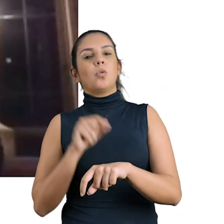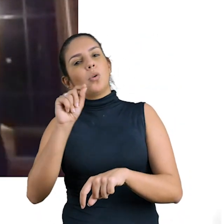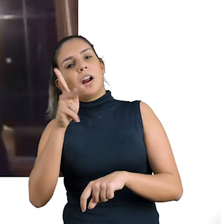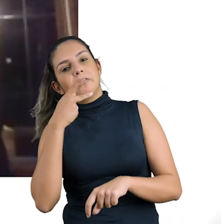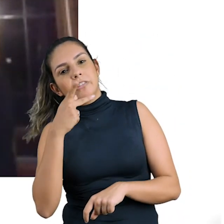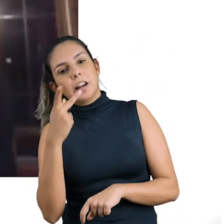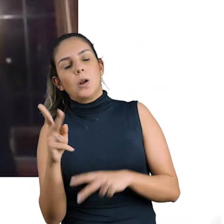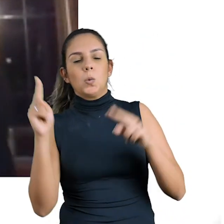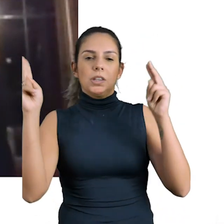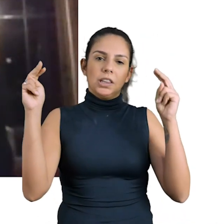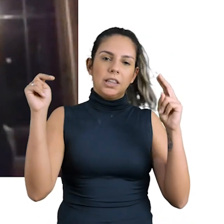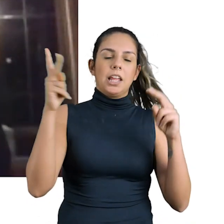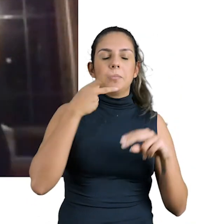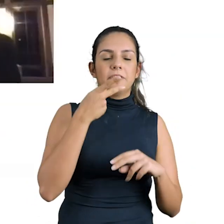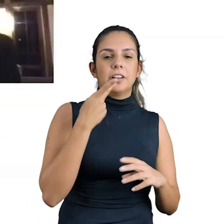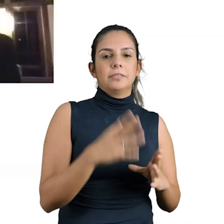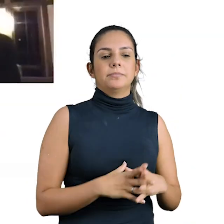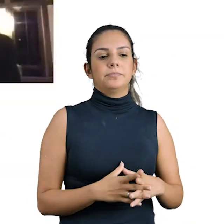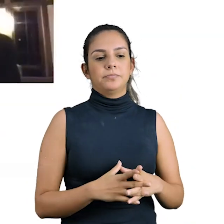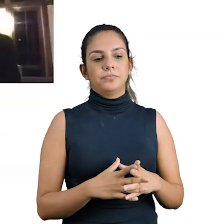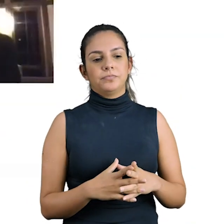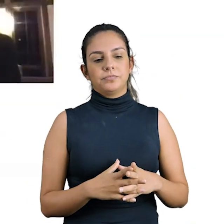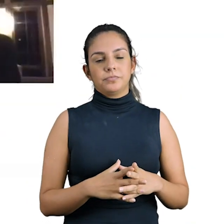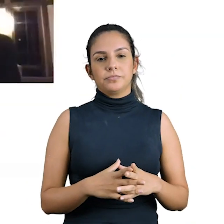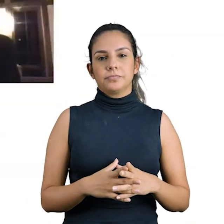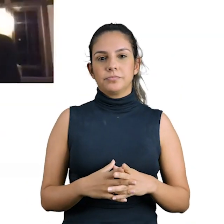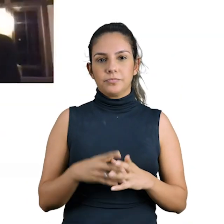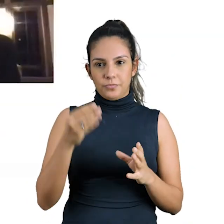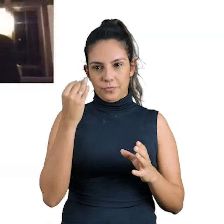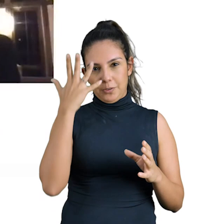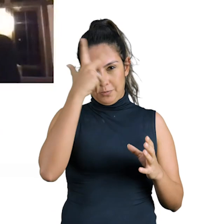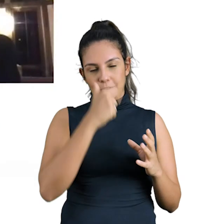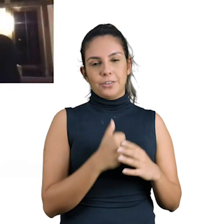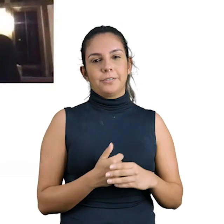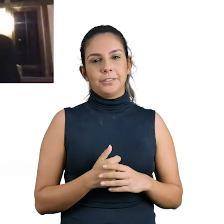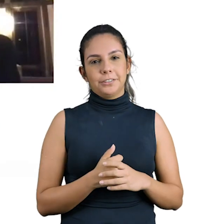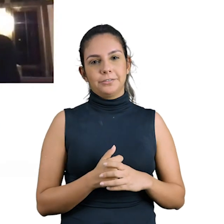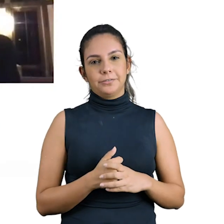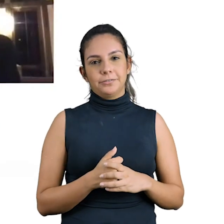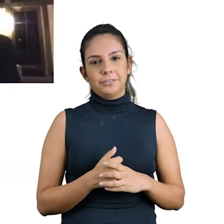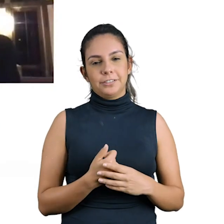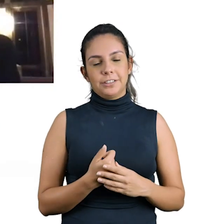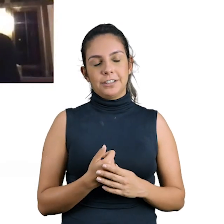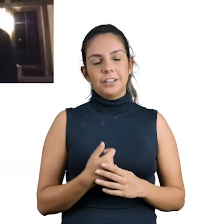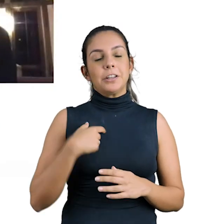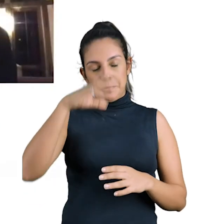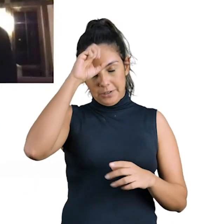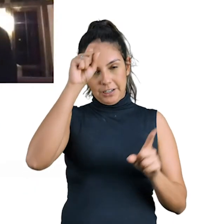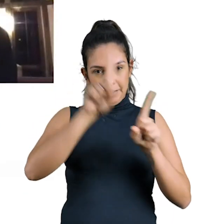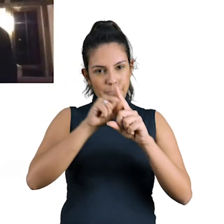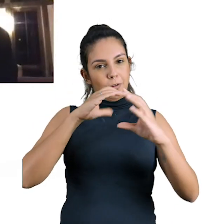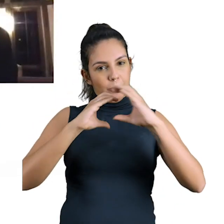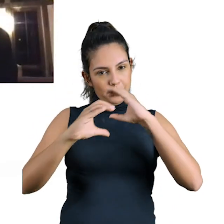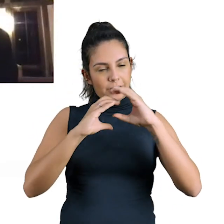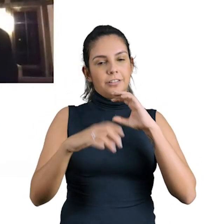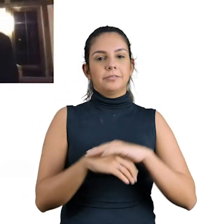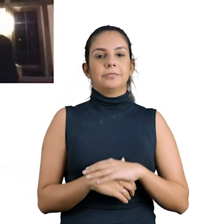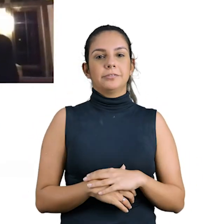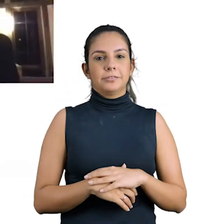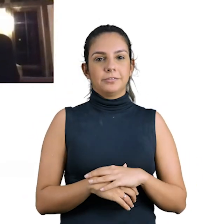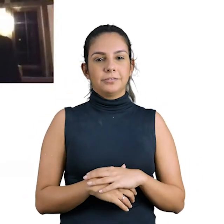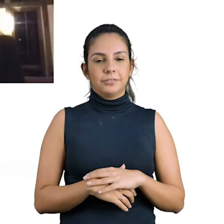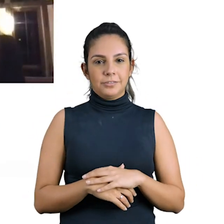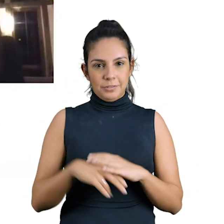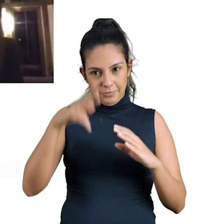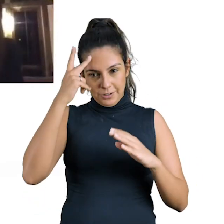o que falar, e tem sido também um espaço muito bonito, né? E para que eu aprenda também a me comunicar